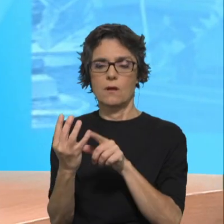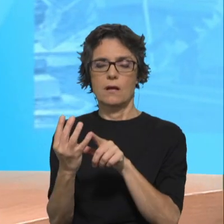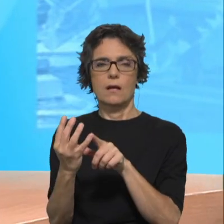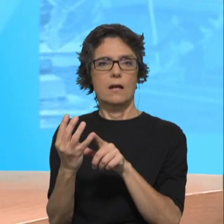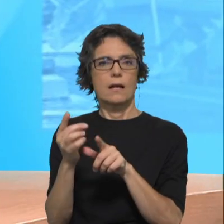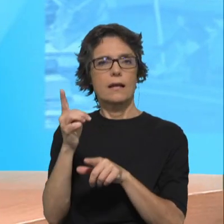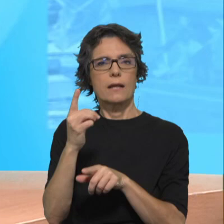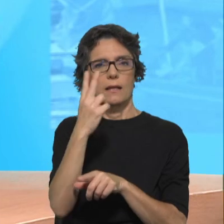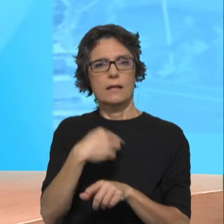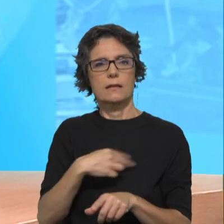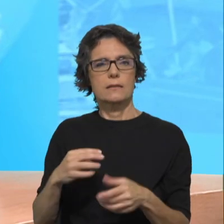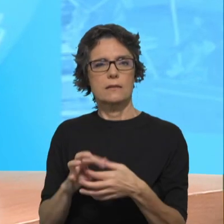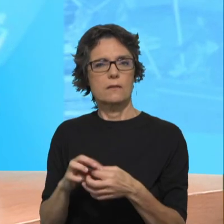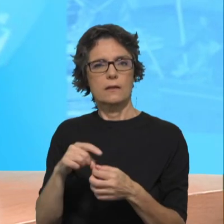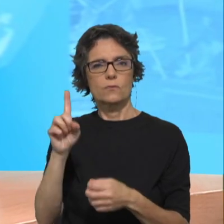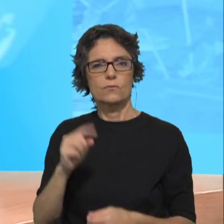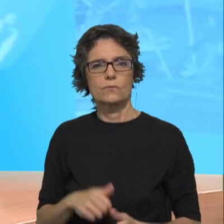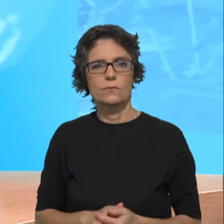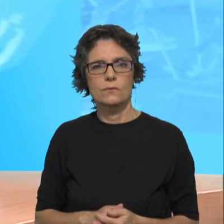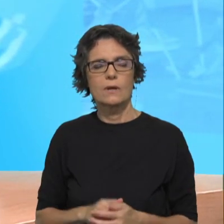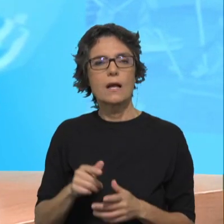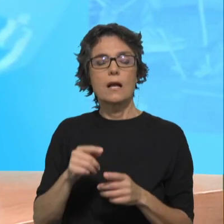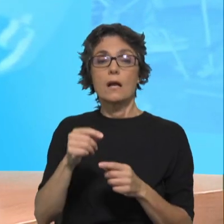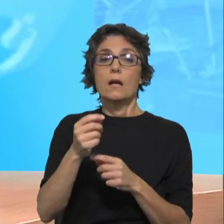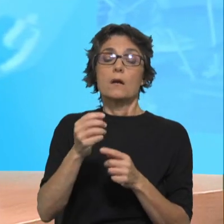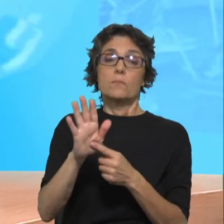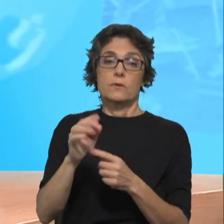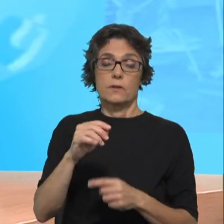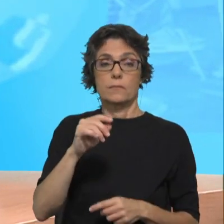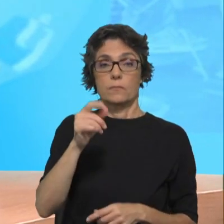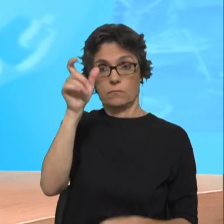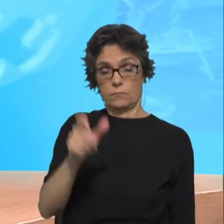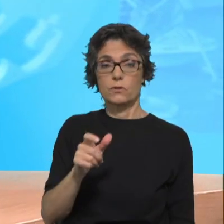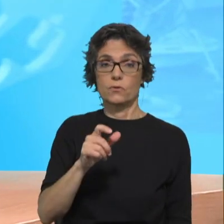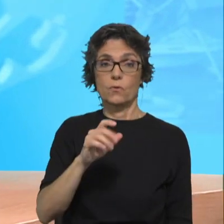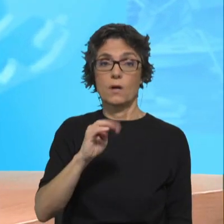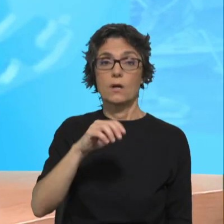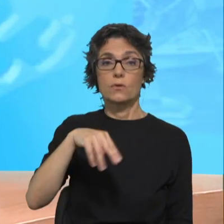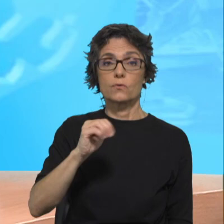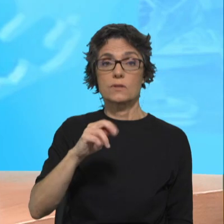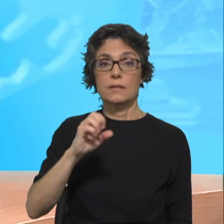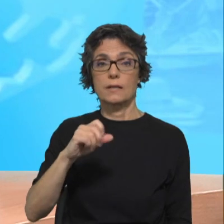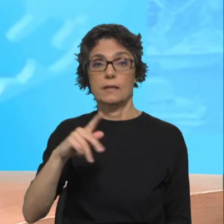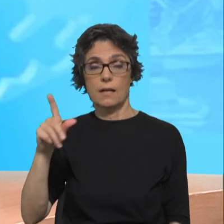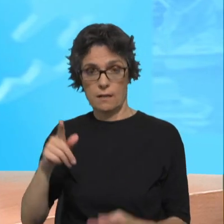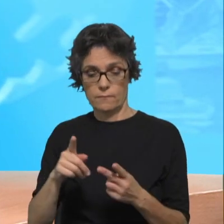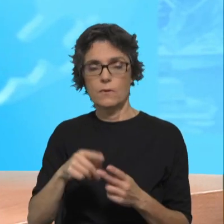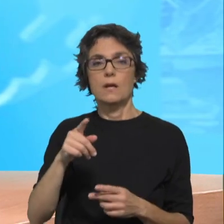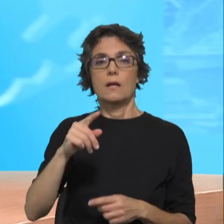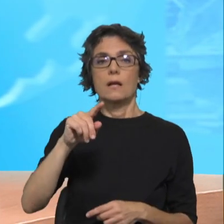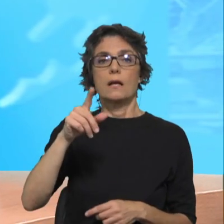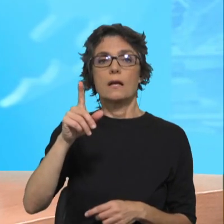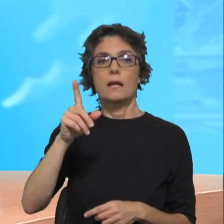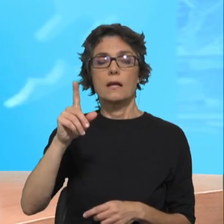da Amazónia partilha, aliás, até no documentário surge ele a falar do nome do Deus, dos deuses deles, e